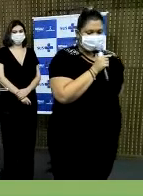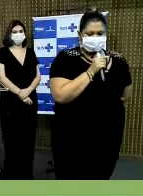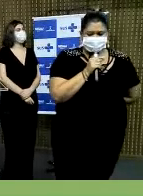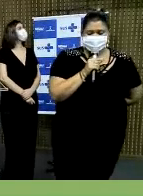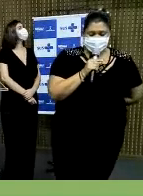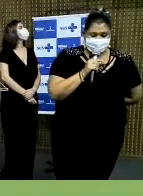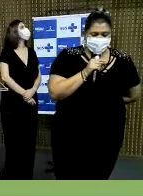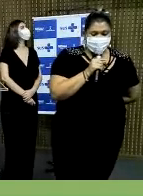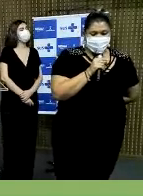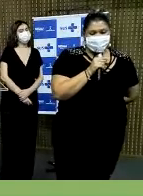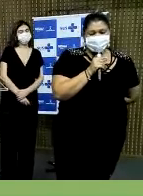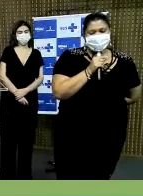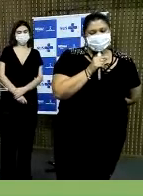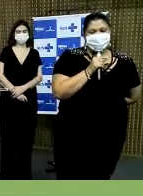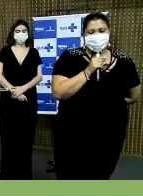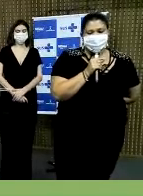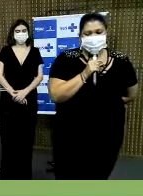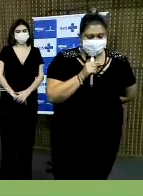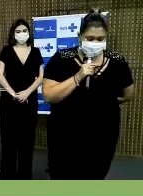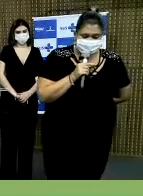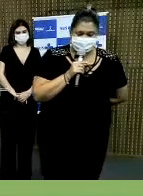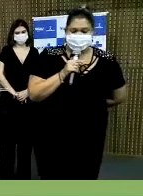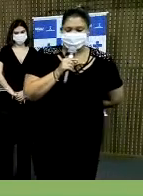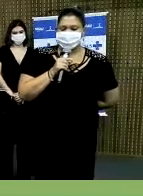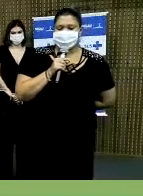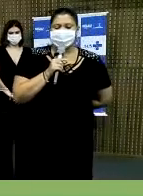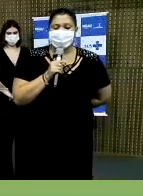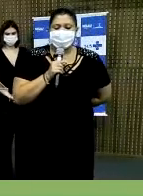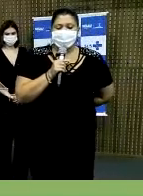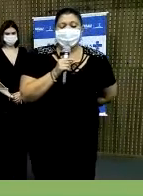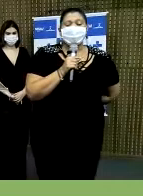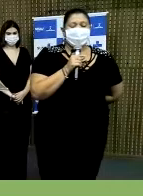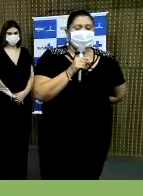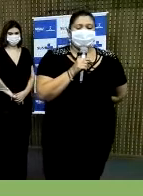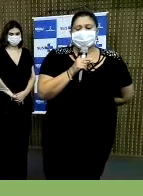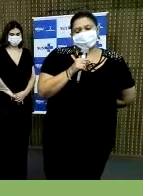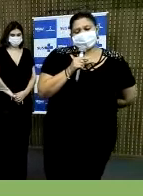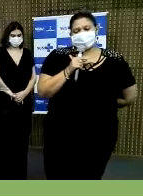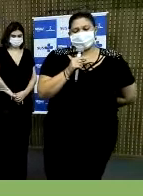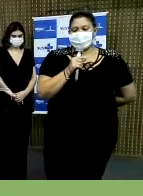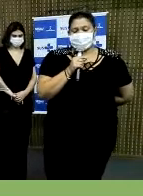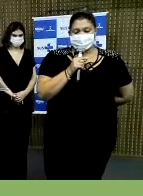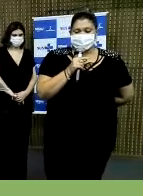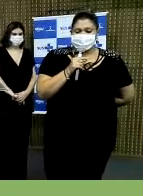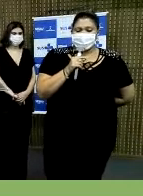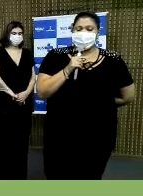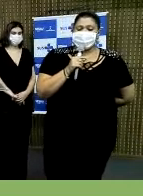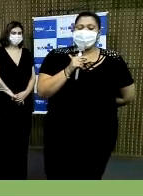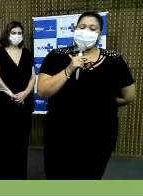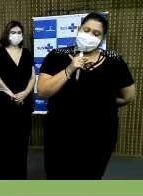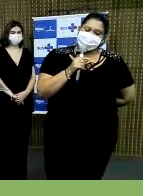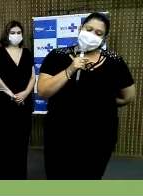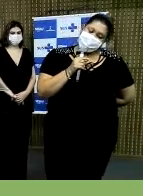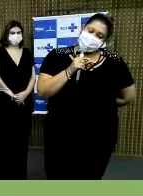CISREG. Foi observado o seguinte, que esse ano a gente teve um pouco menos de solicitações de CISREG